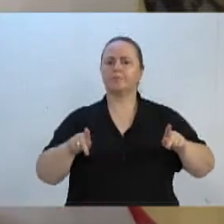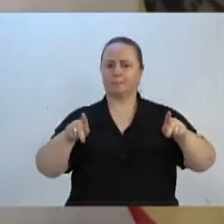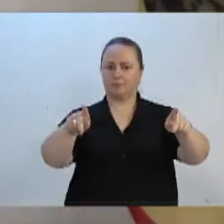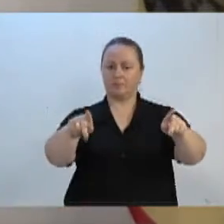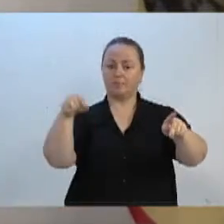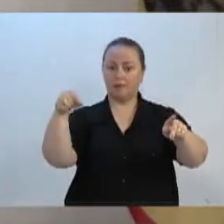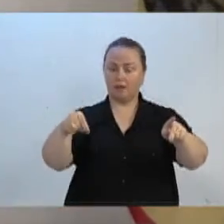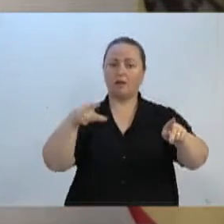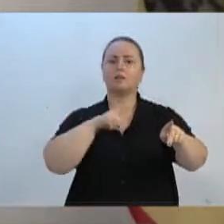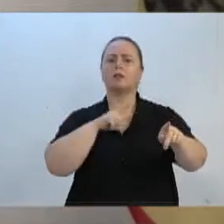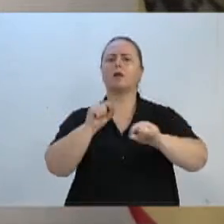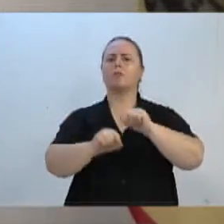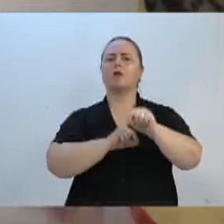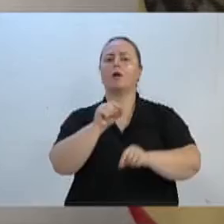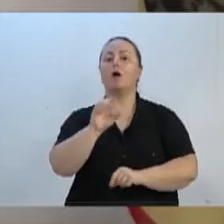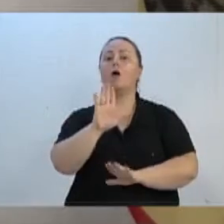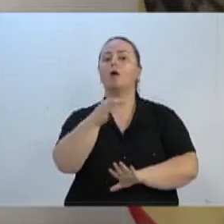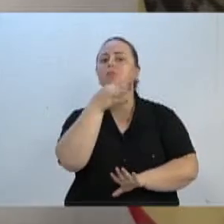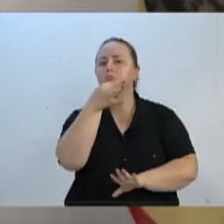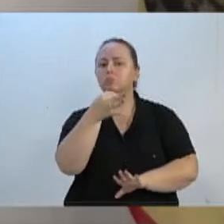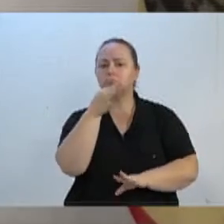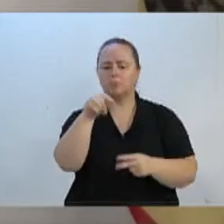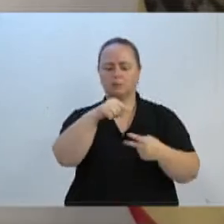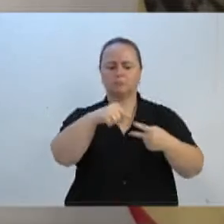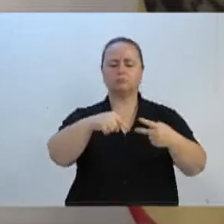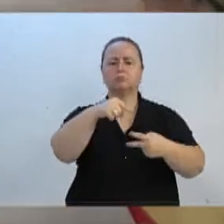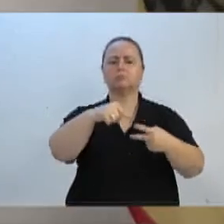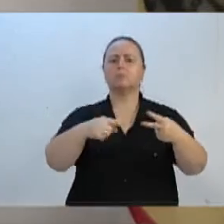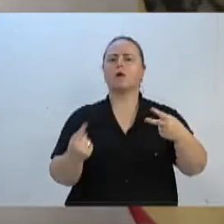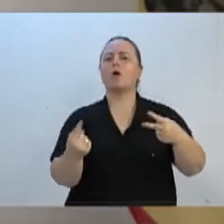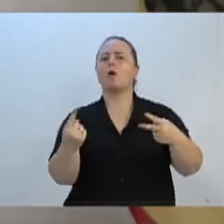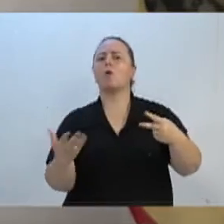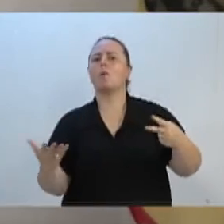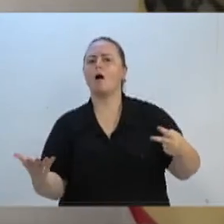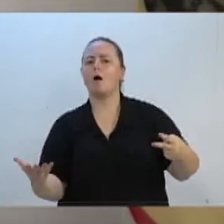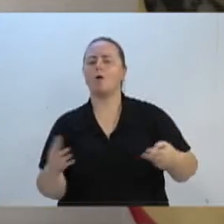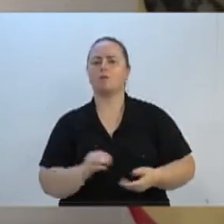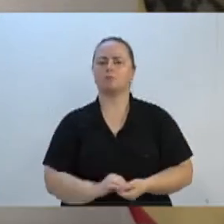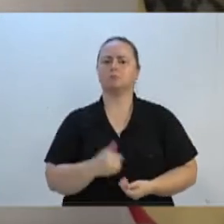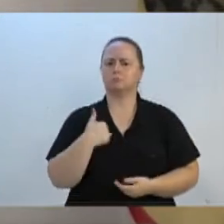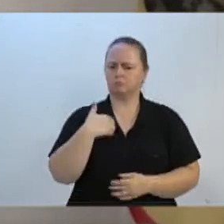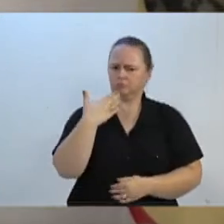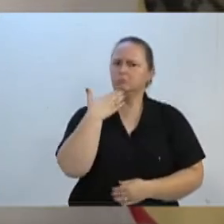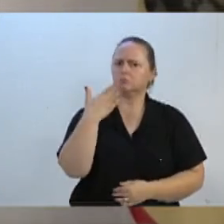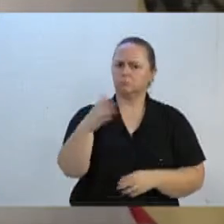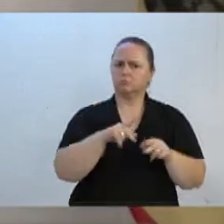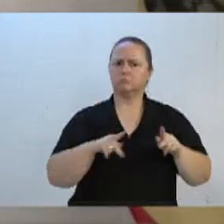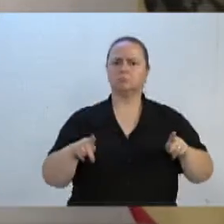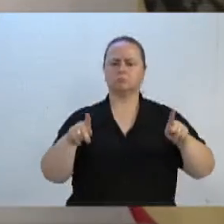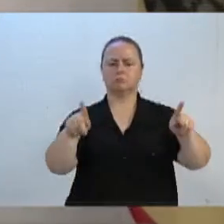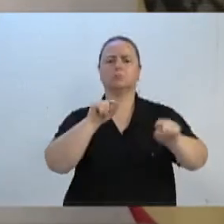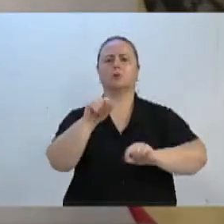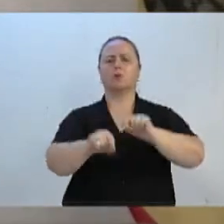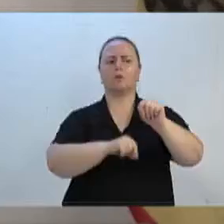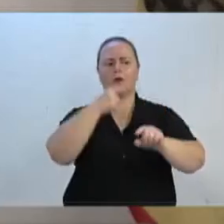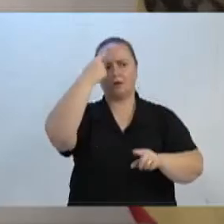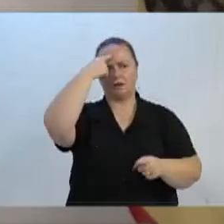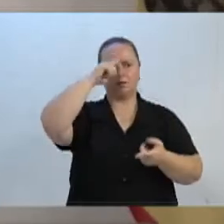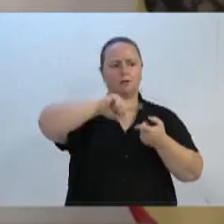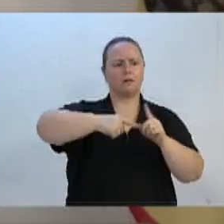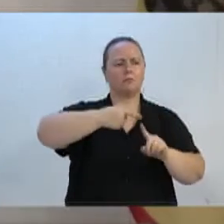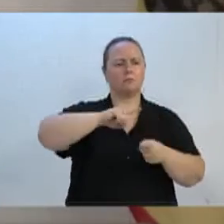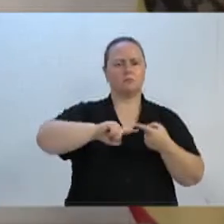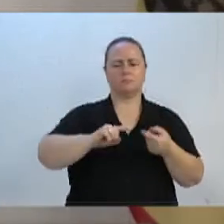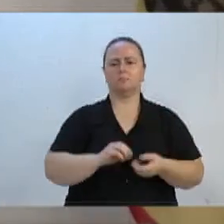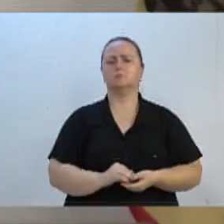duas vertentes. Que a Procuradoria dê as duas vertentes. Eu só quero cobrar da Procuradoria coerência, mais nada.